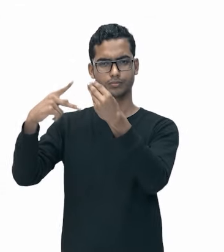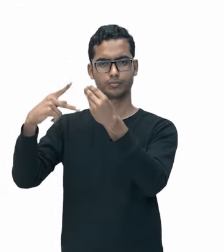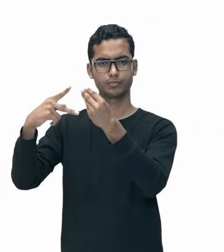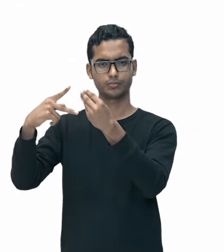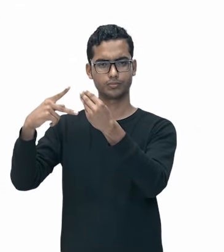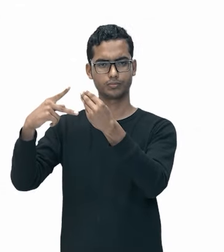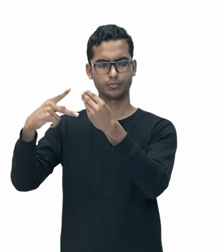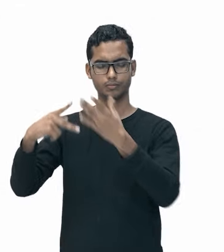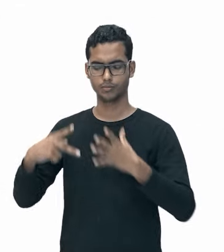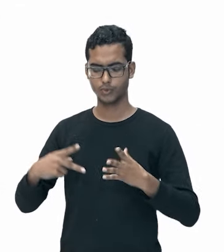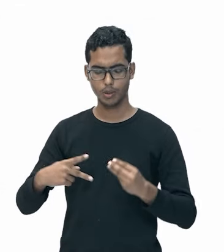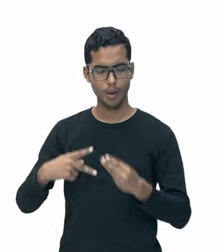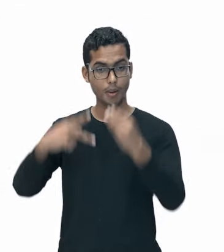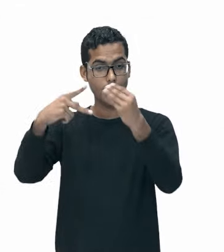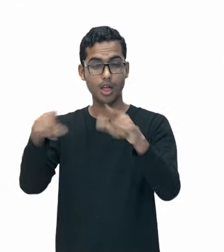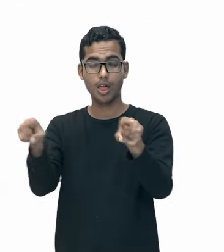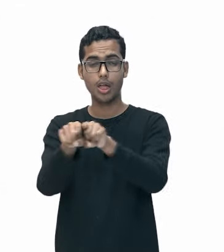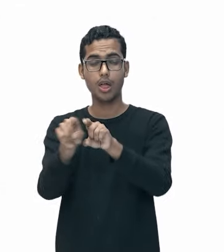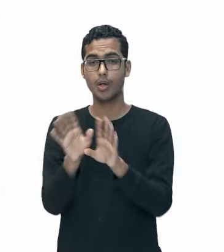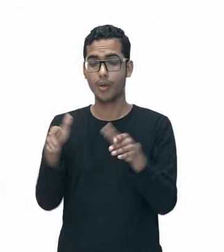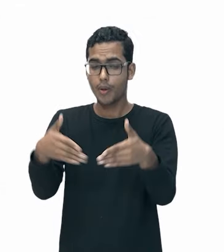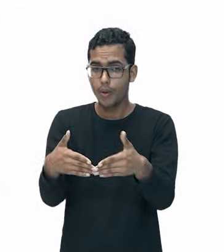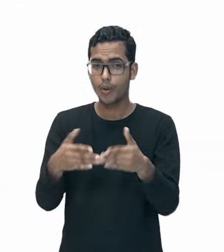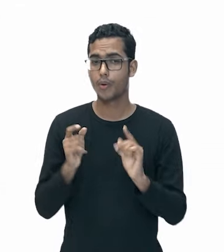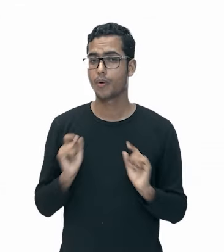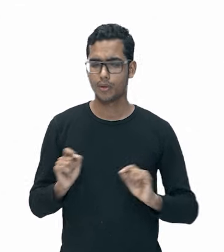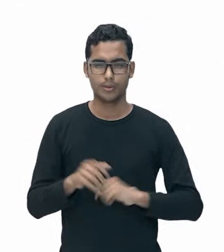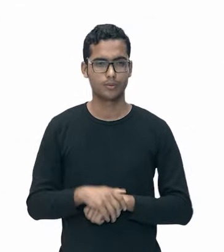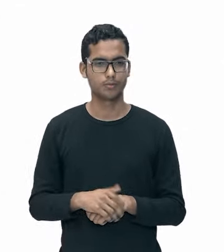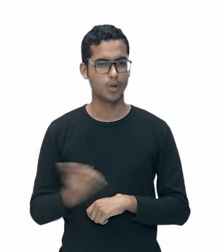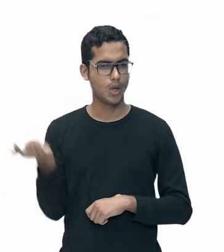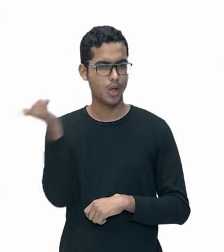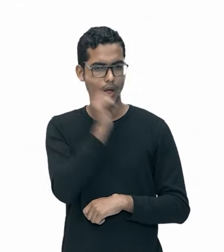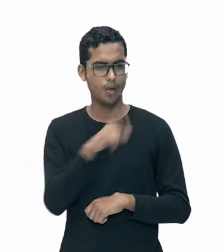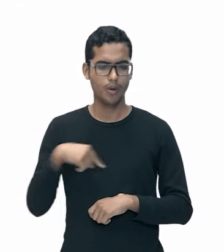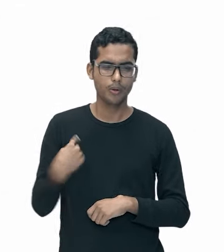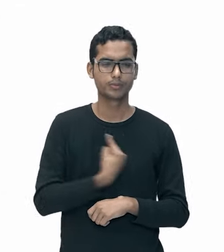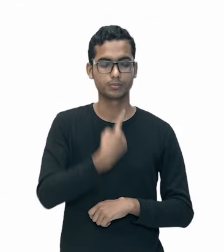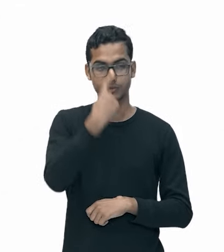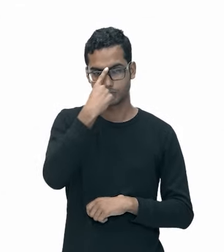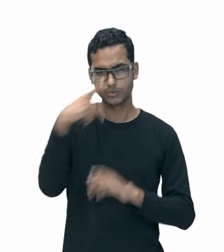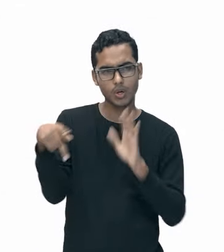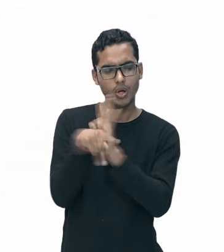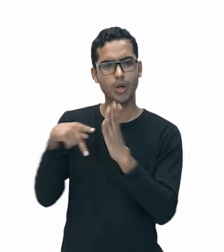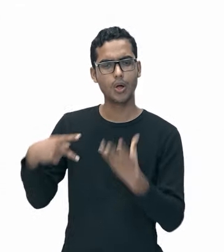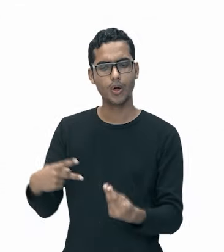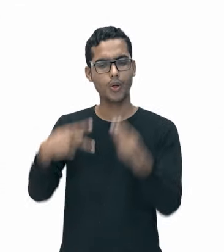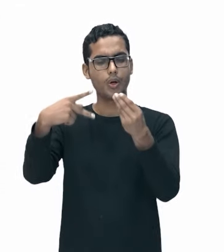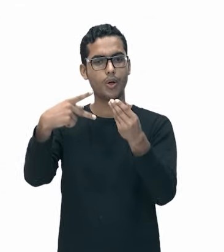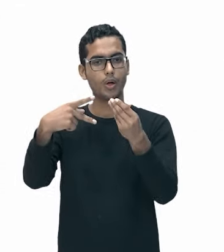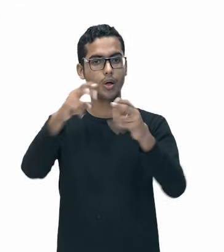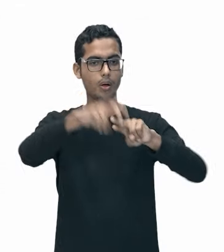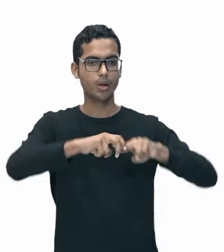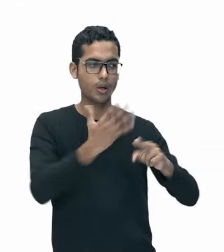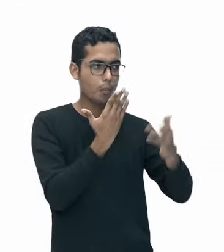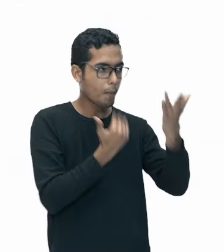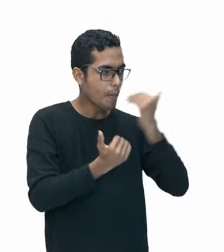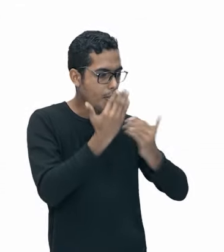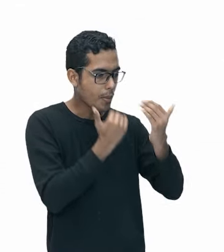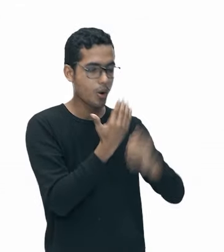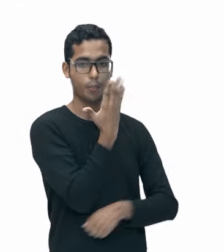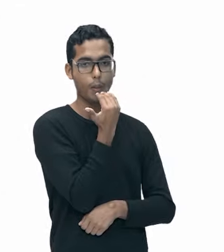e mais especificamente a gente acaba adquirindo né as proteínas a partir da alimentação como você tá